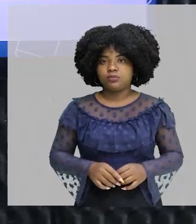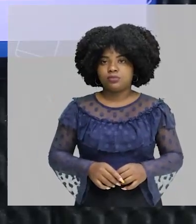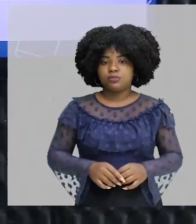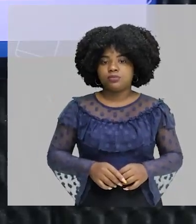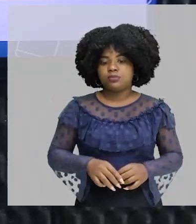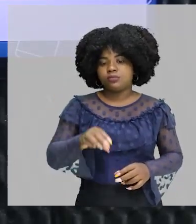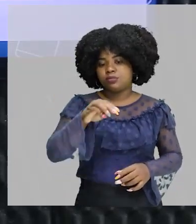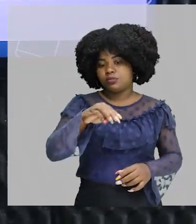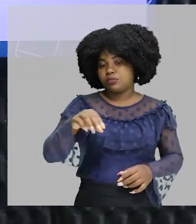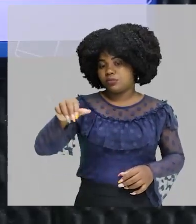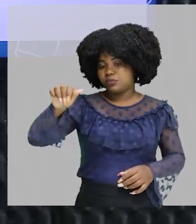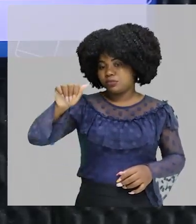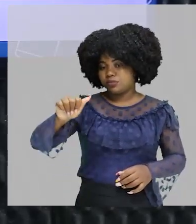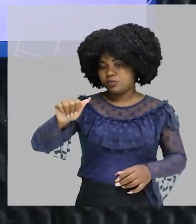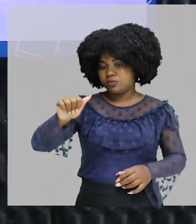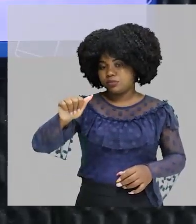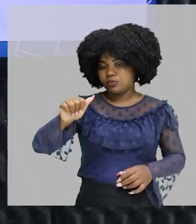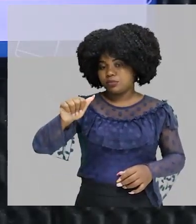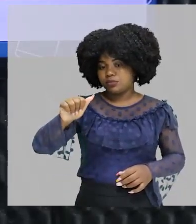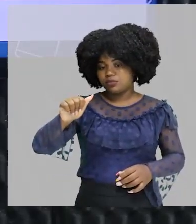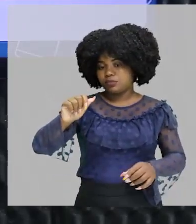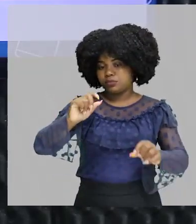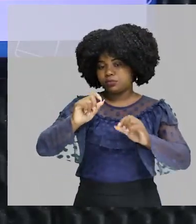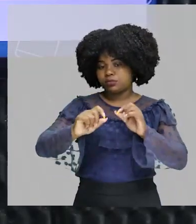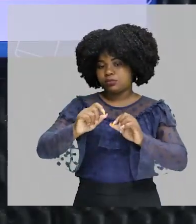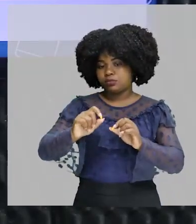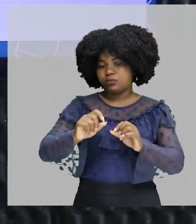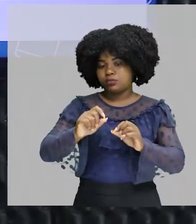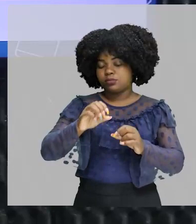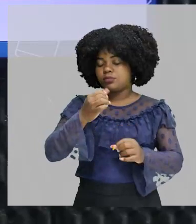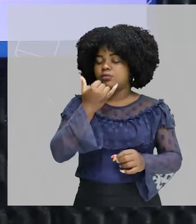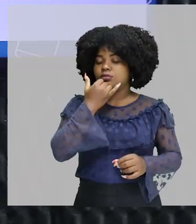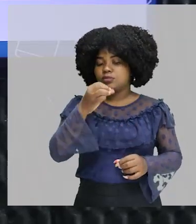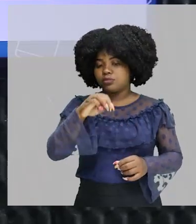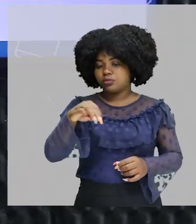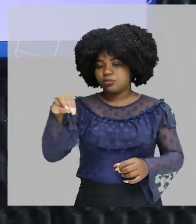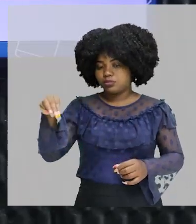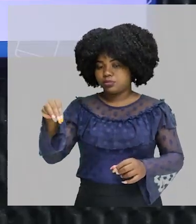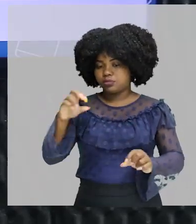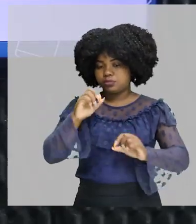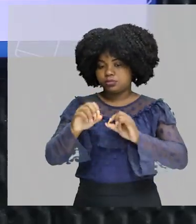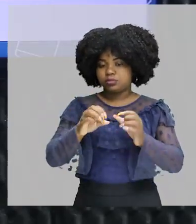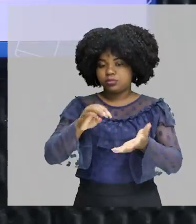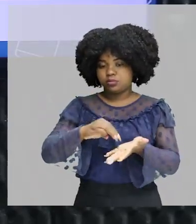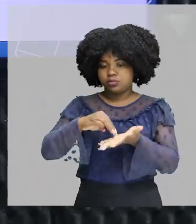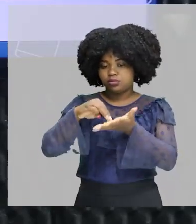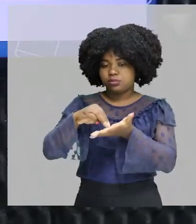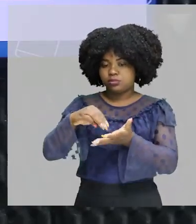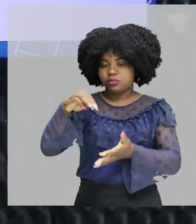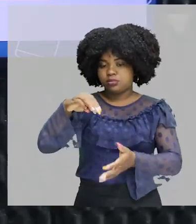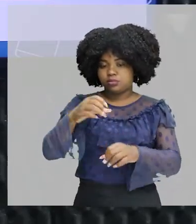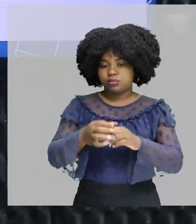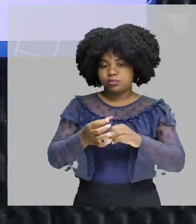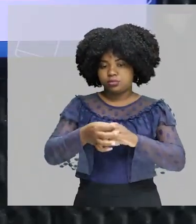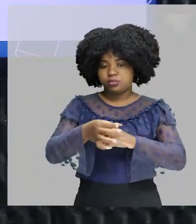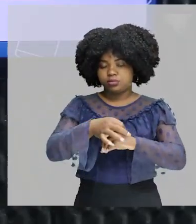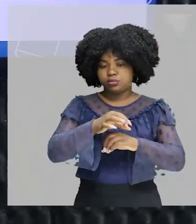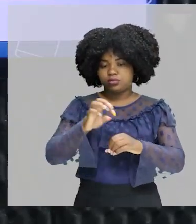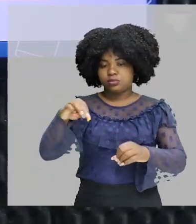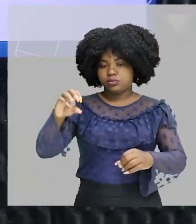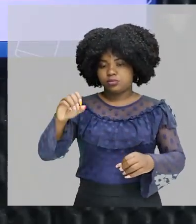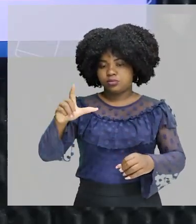massa molecular, turminha, é a massa da molécula. E a molécula ela é formada, ela é composta